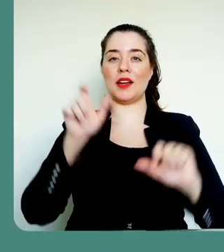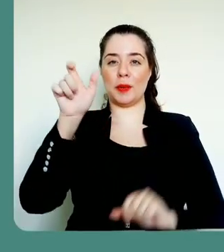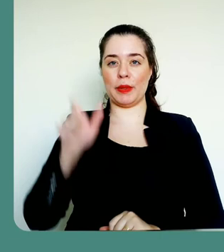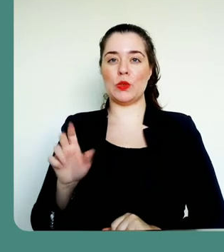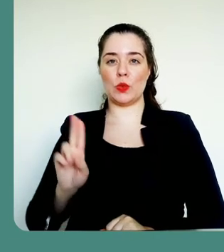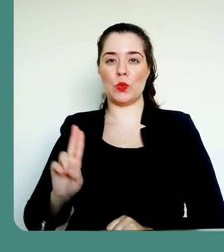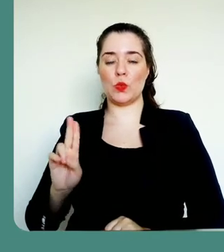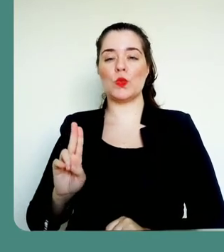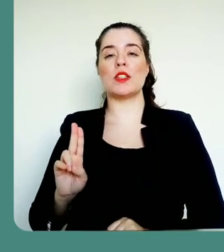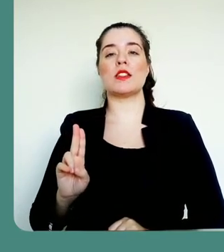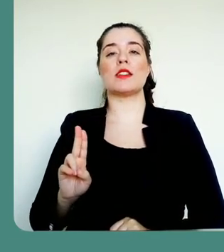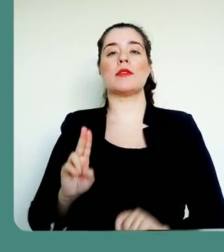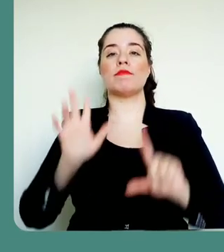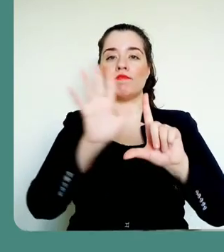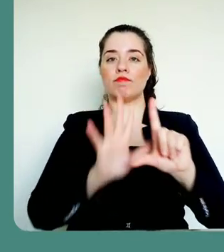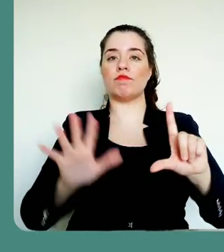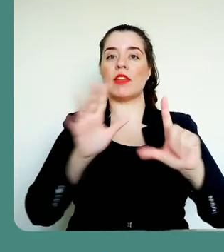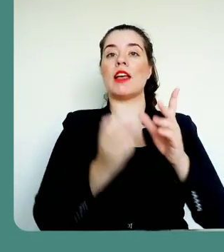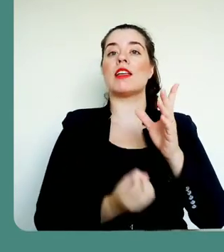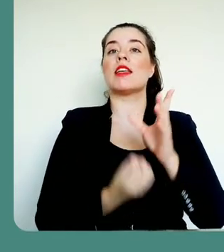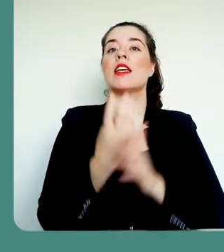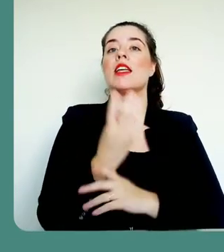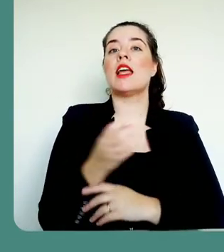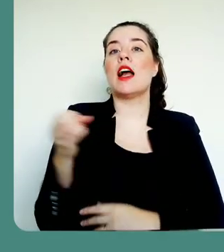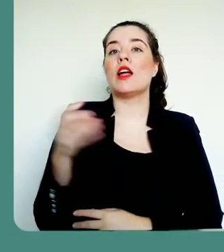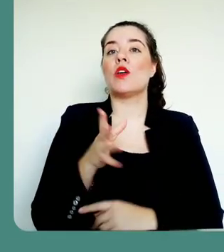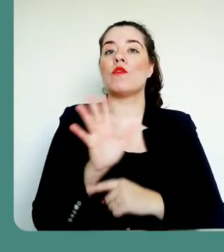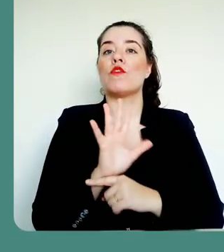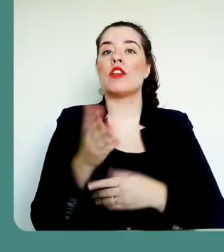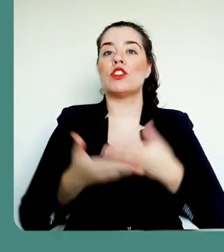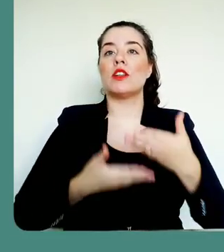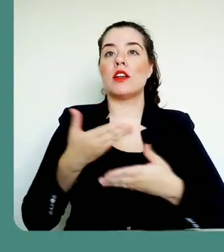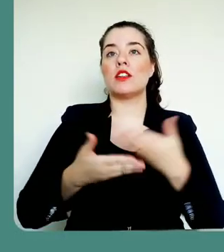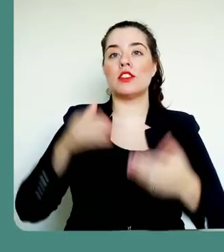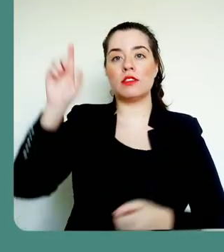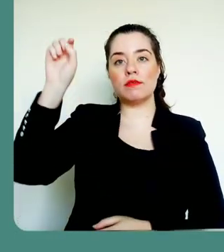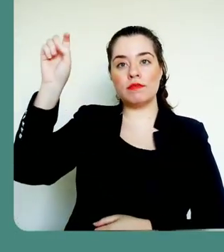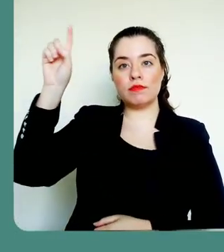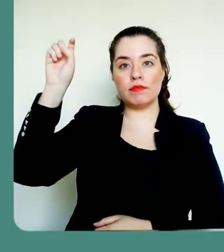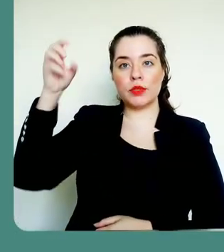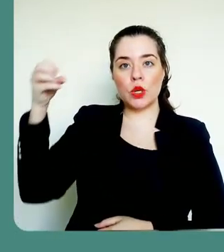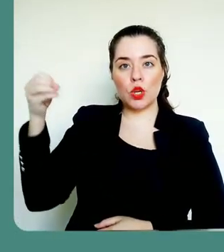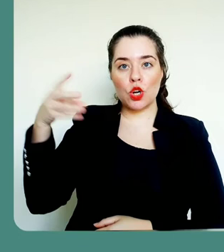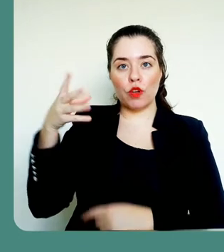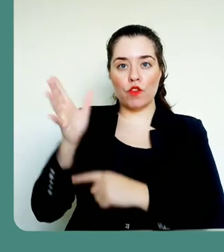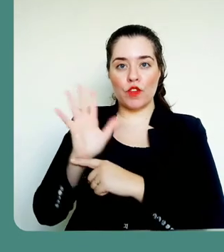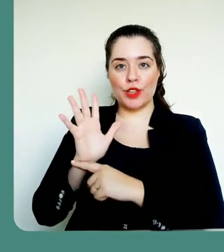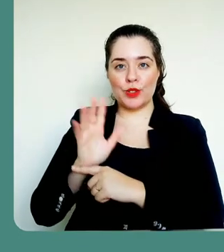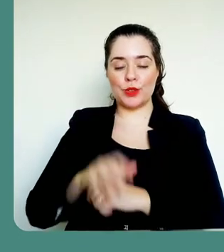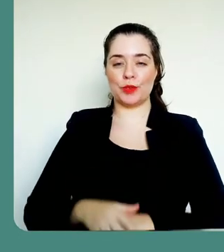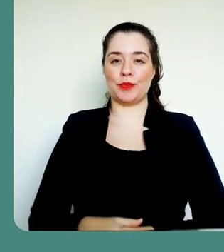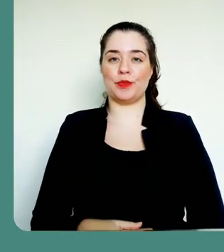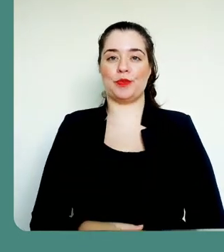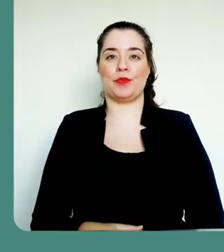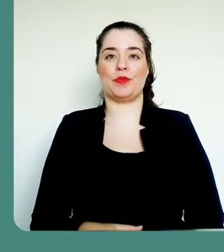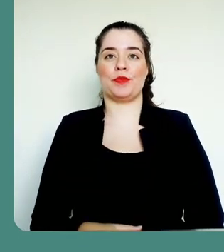Na área do usuário da plataforma Visia, então, para criar um novo vídeo interativo, você deve clicar aqui em New